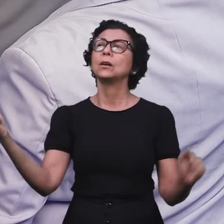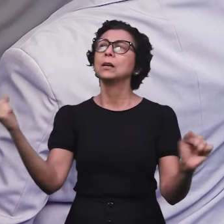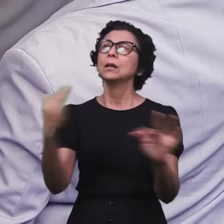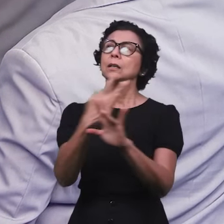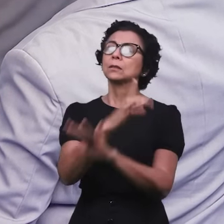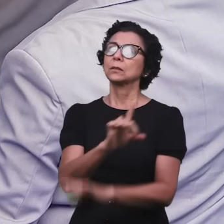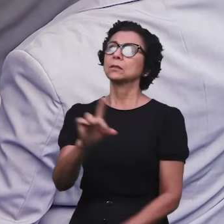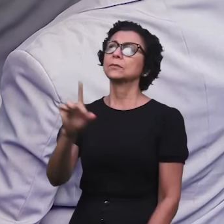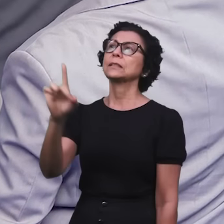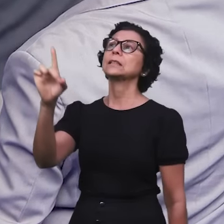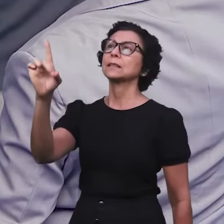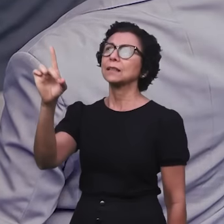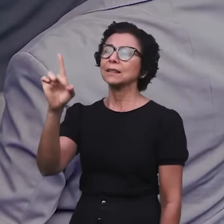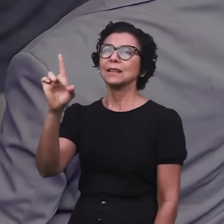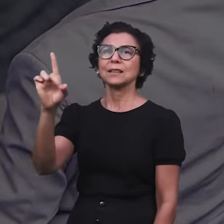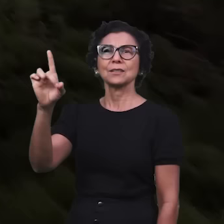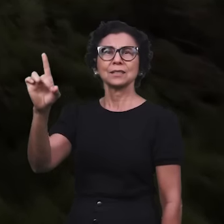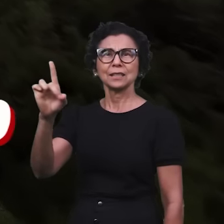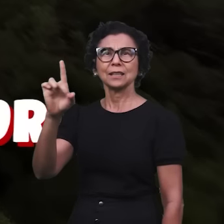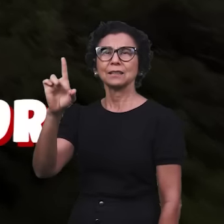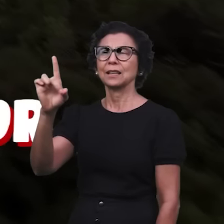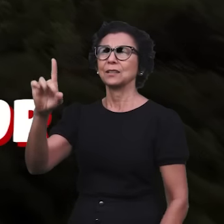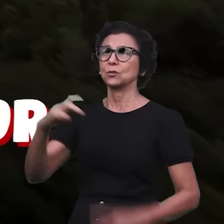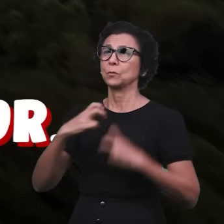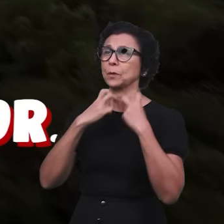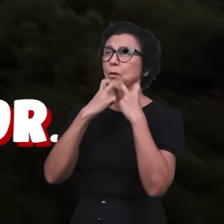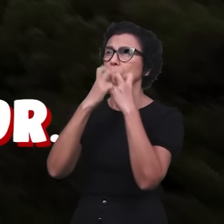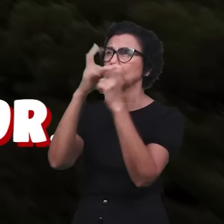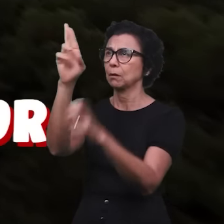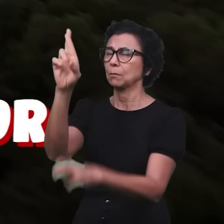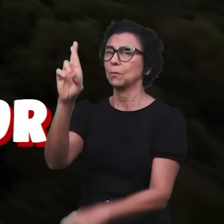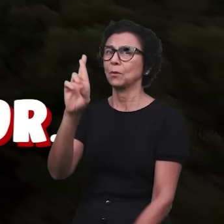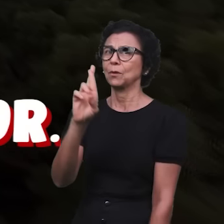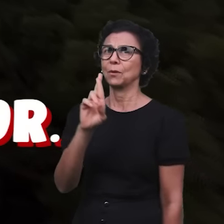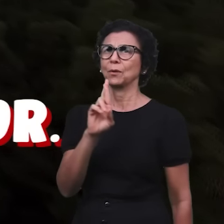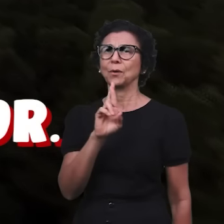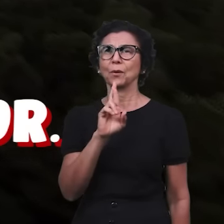vencedor. Glorifico a Deus que atende ao meu